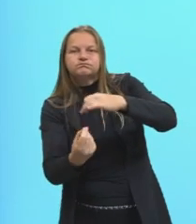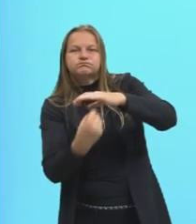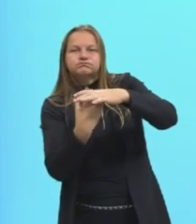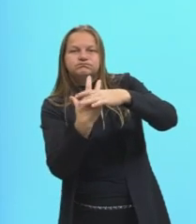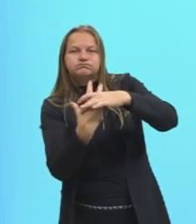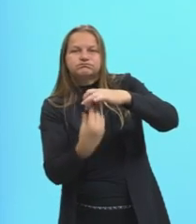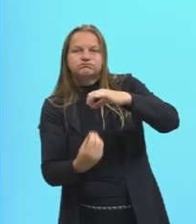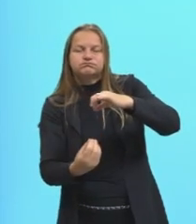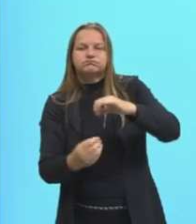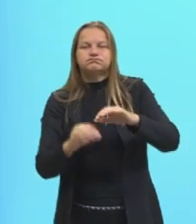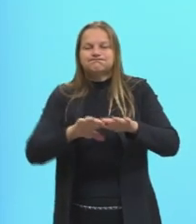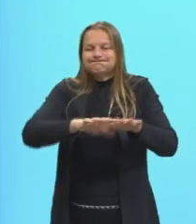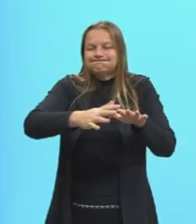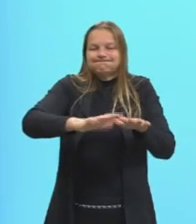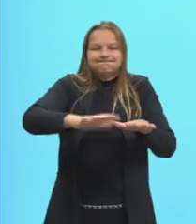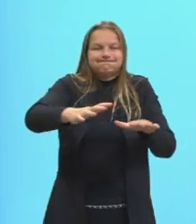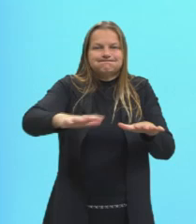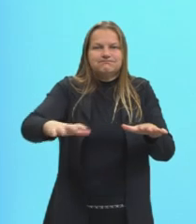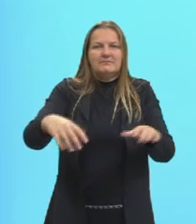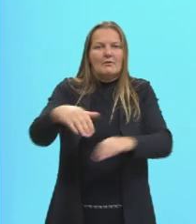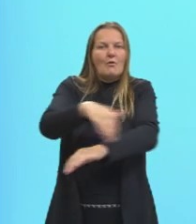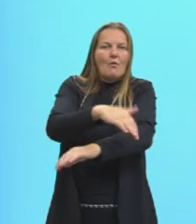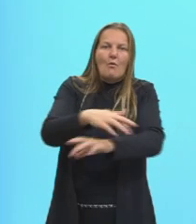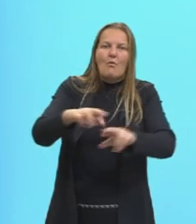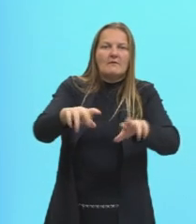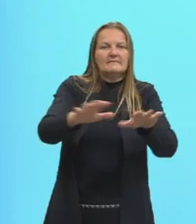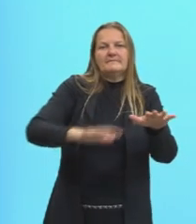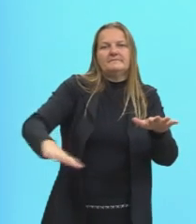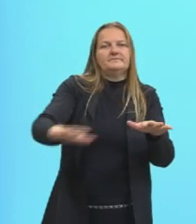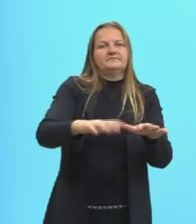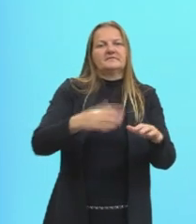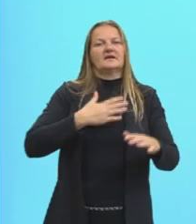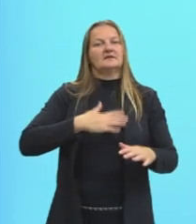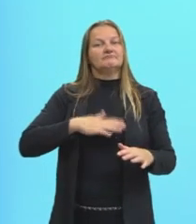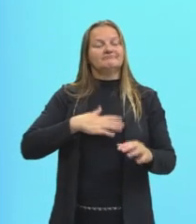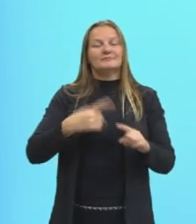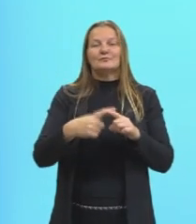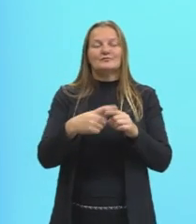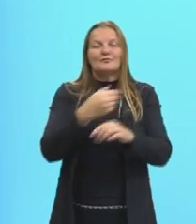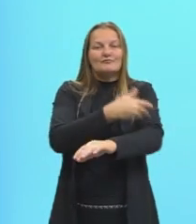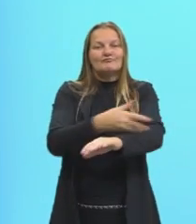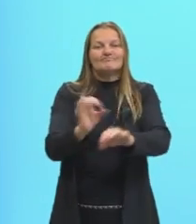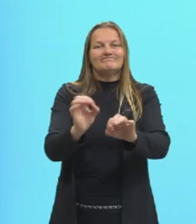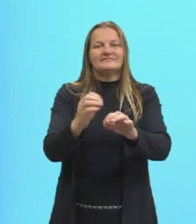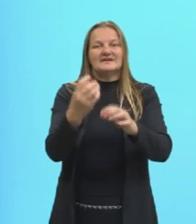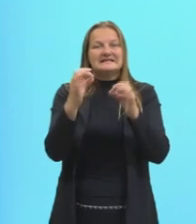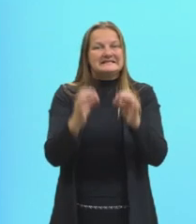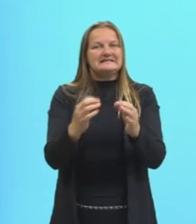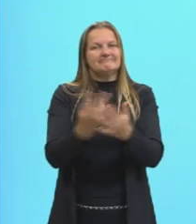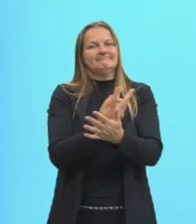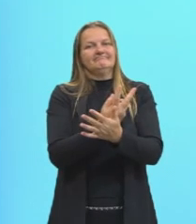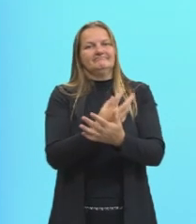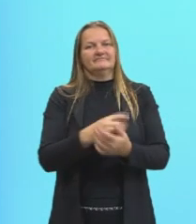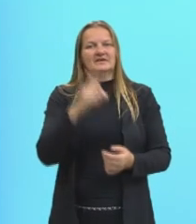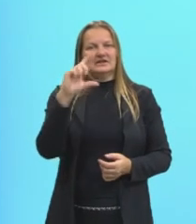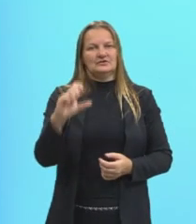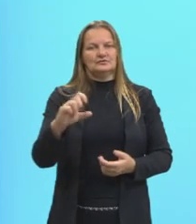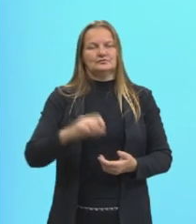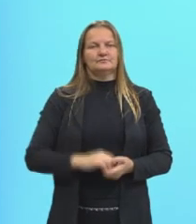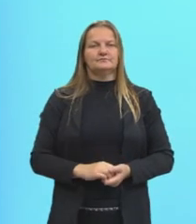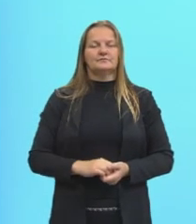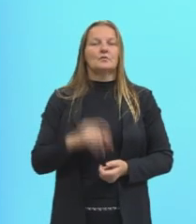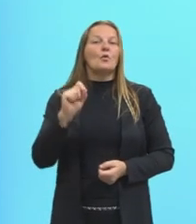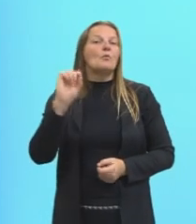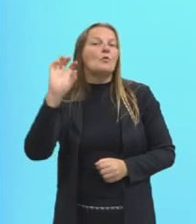demora ou em um local que não deveria né que seria mais mais tranquilo e aí a gente tem alguns algumas soluções né que seriam